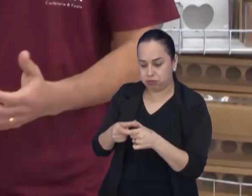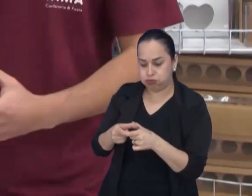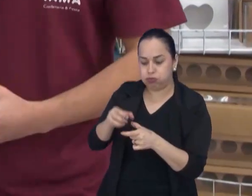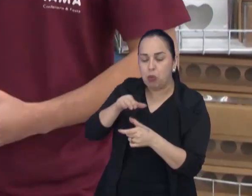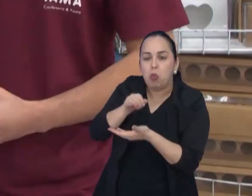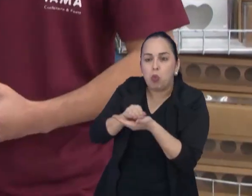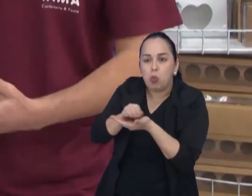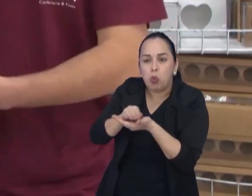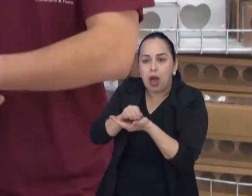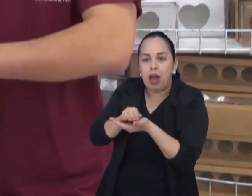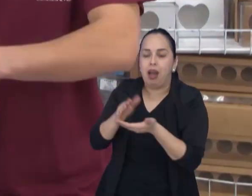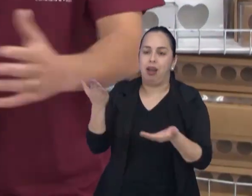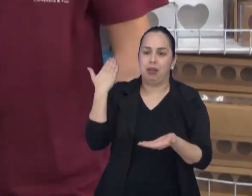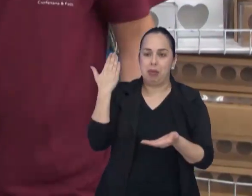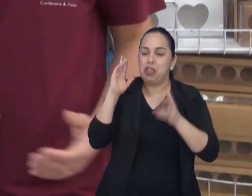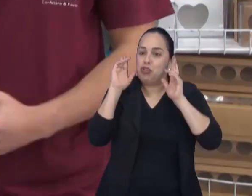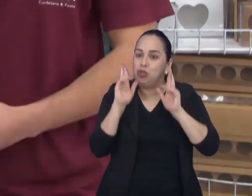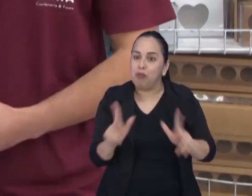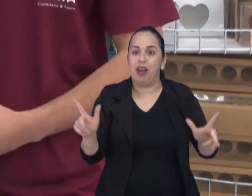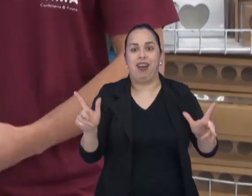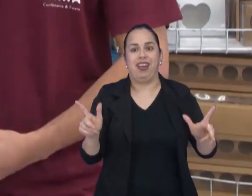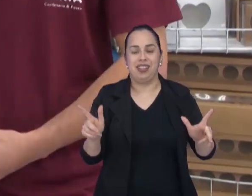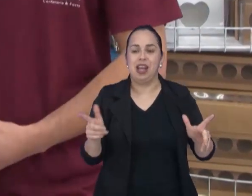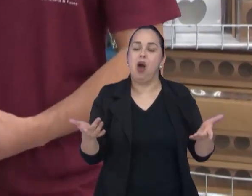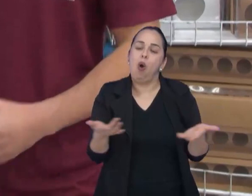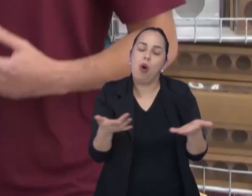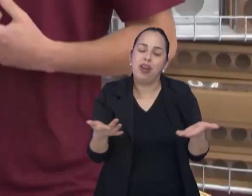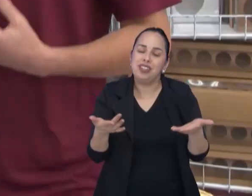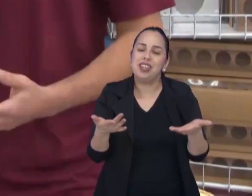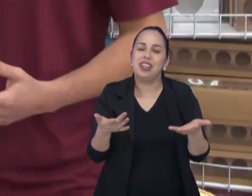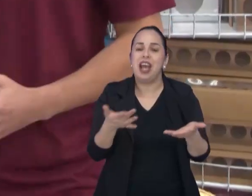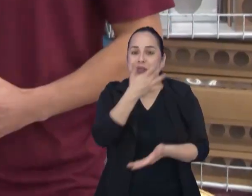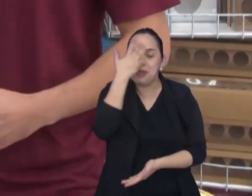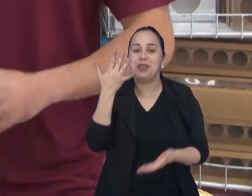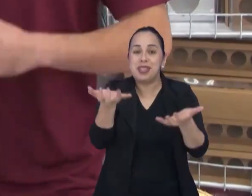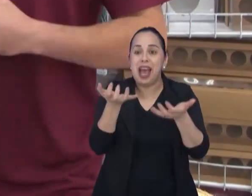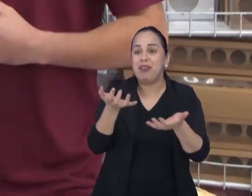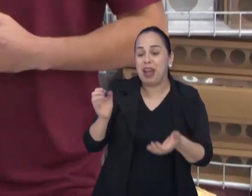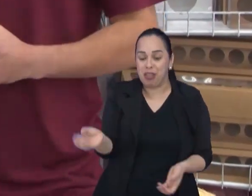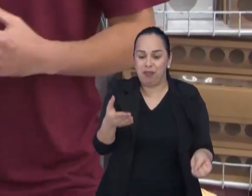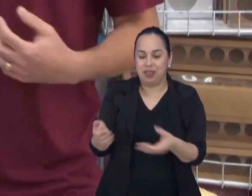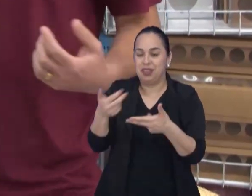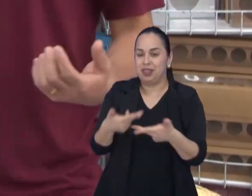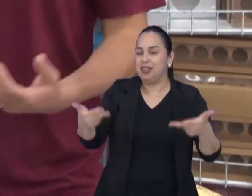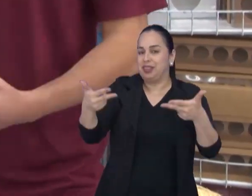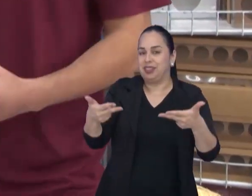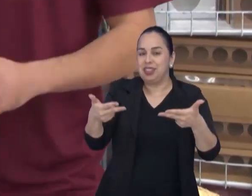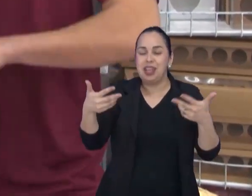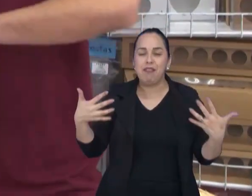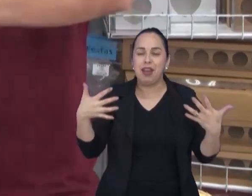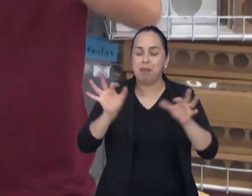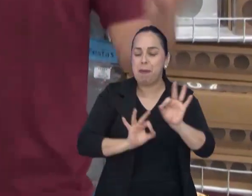aquele cuscuz tradicional, temos umas forminhas mais modeladas. Então o pessoal sempre busca novidade e sempre acaba se tornando uma coisa muito